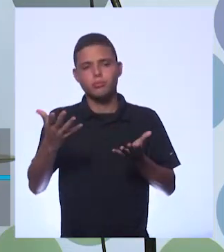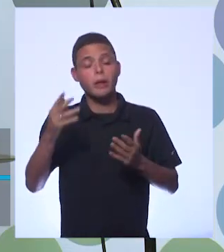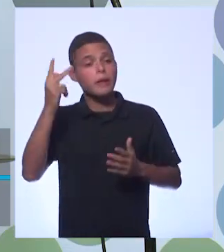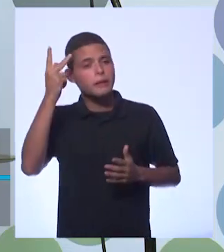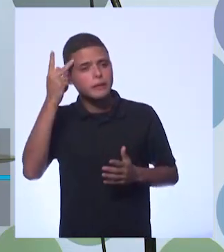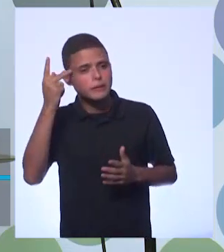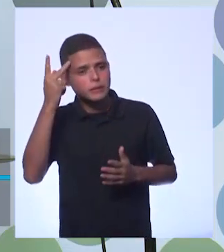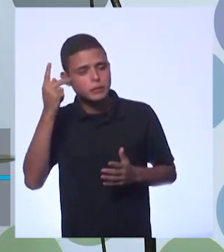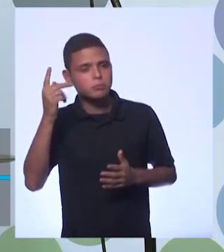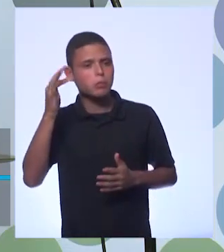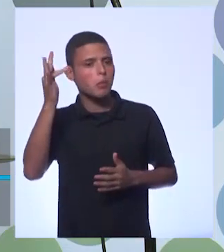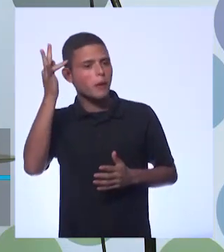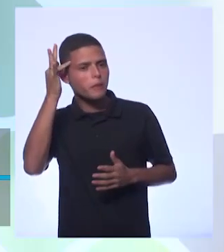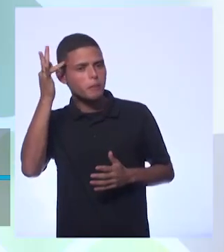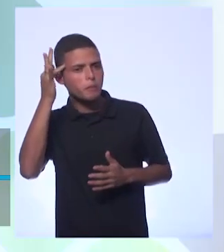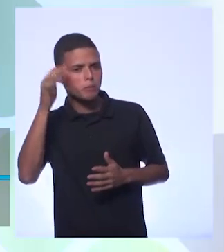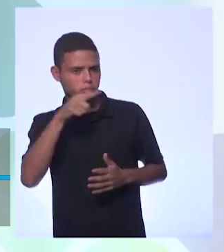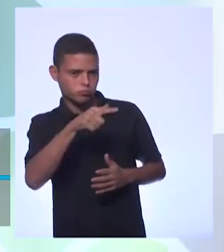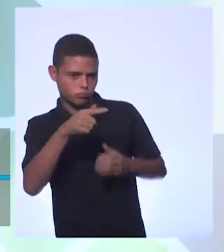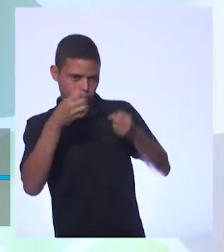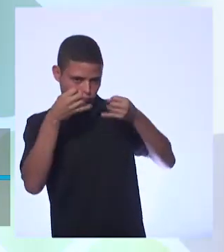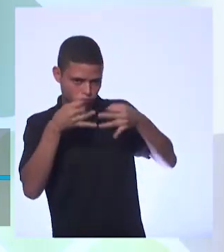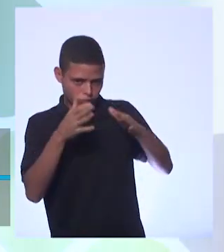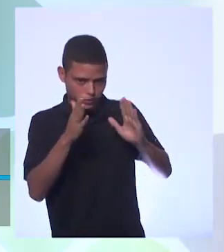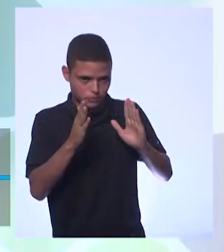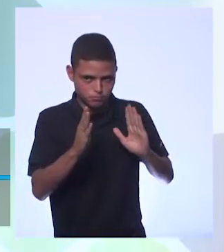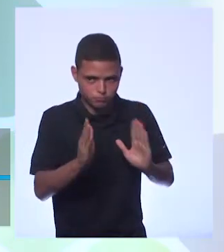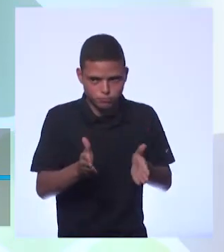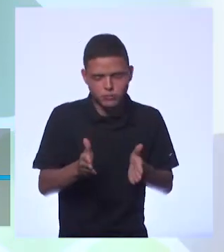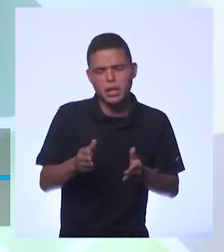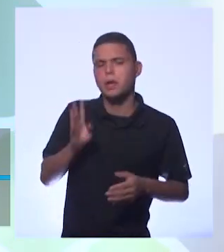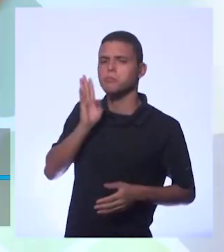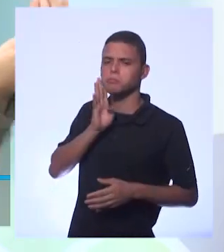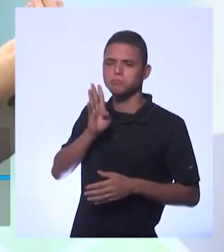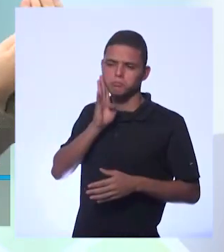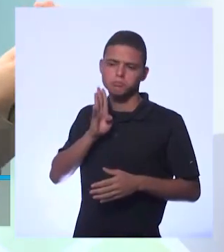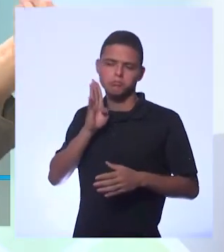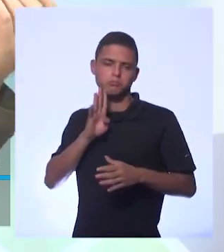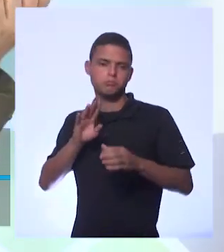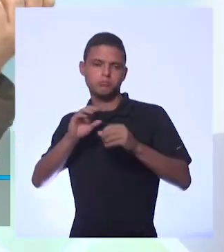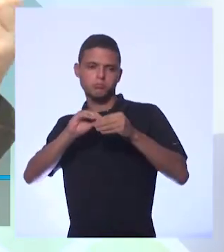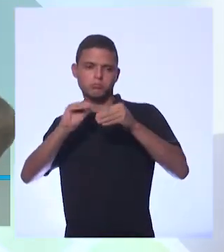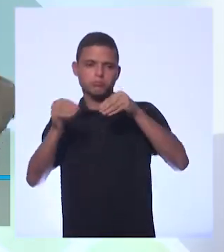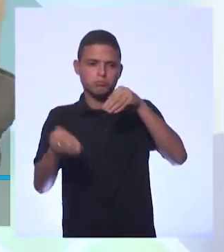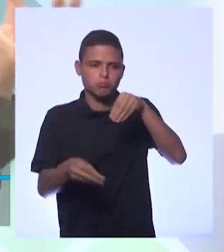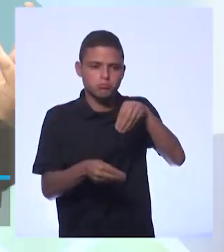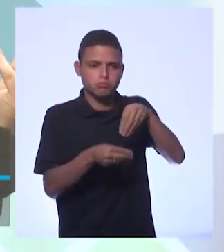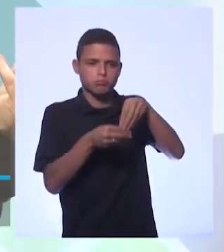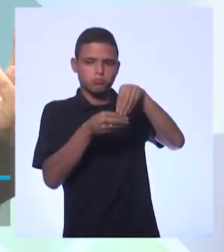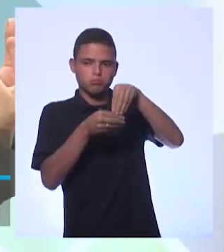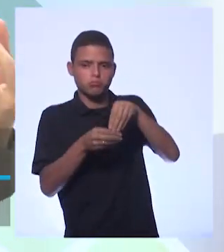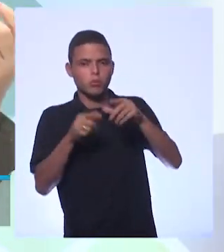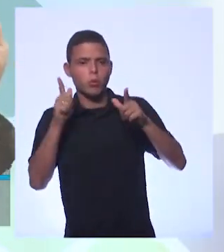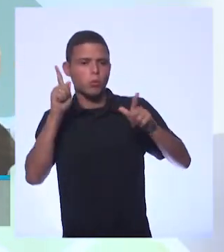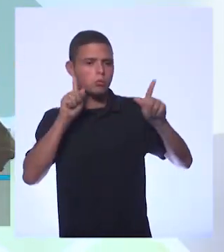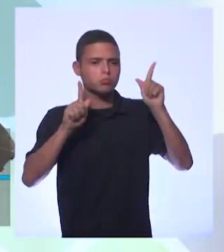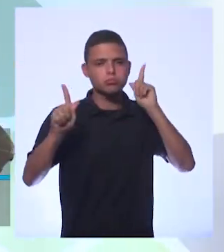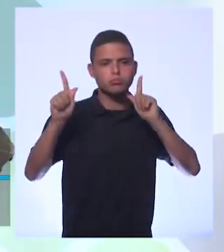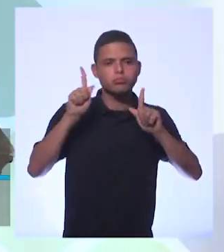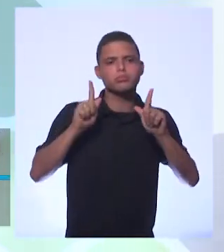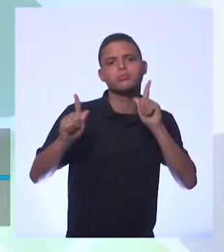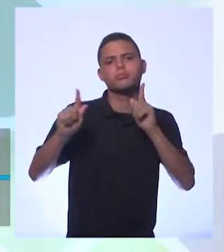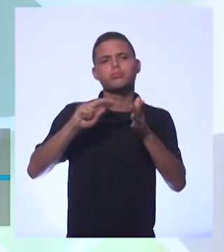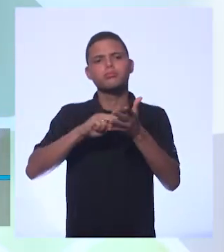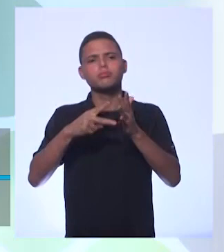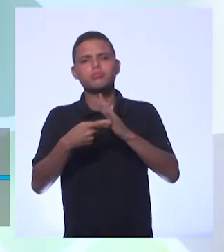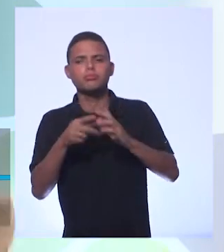Mafê? A respeito desses termos, não. Eu acho que seria legal se a gente pudesse explicar brevemente o que significa um gesto imanente, né, Ti, que você